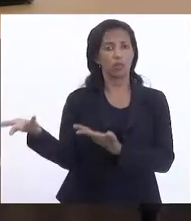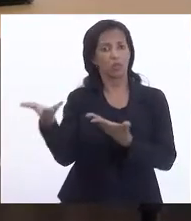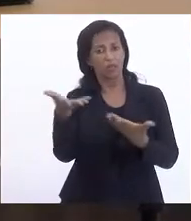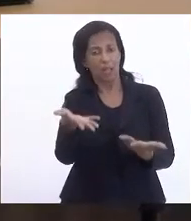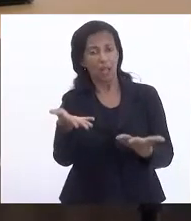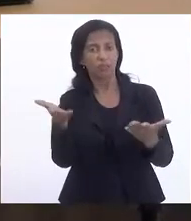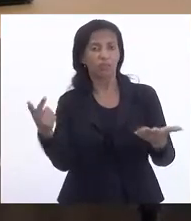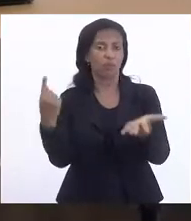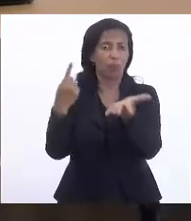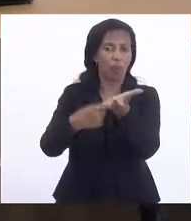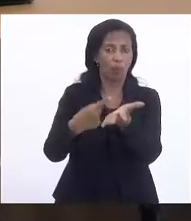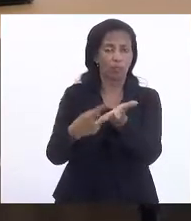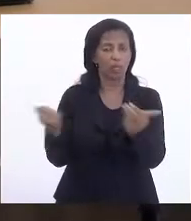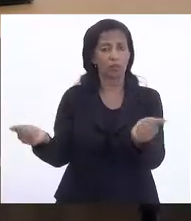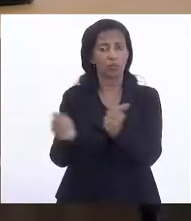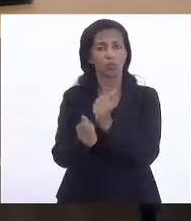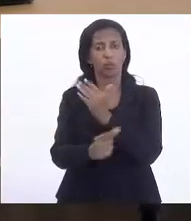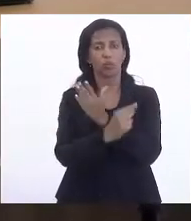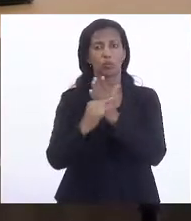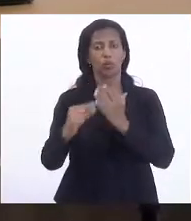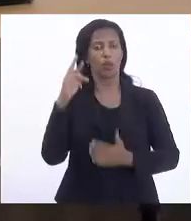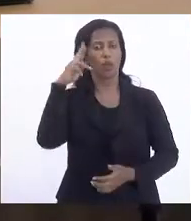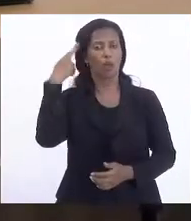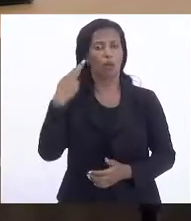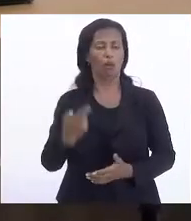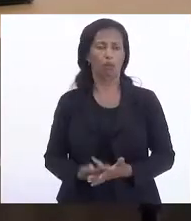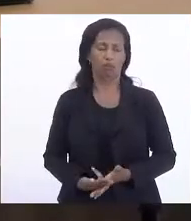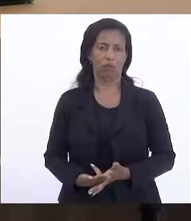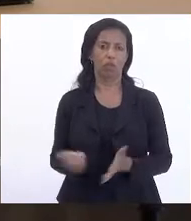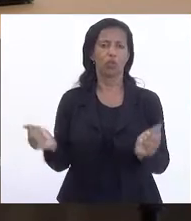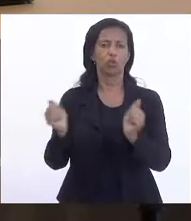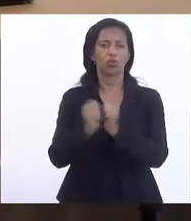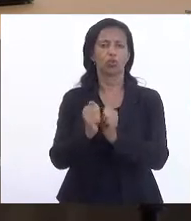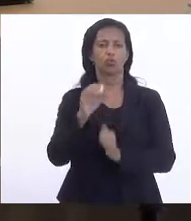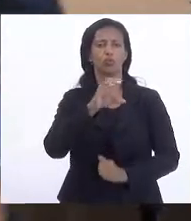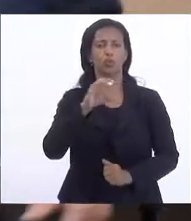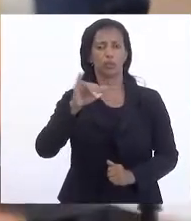acordado com a própria autora. Parecer com a CCJ.